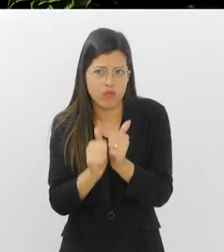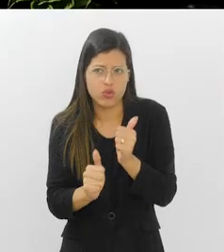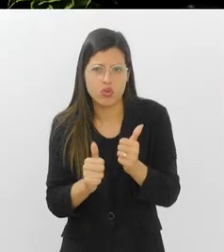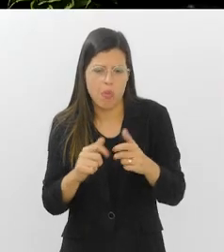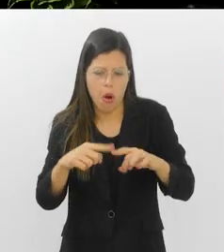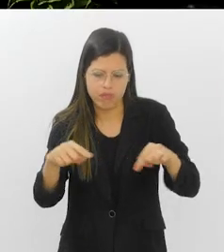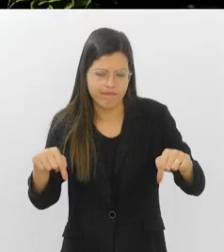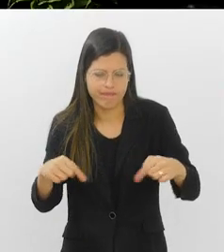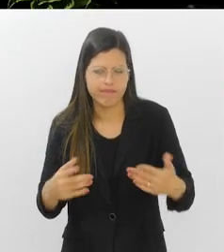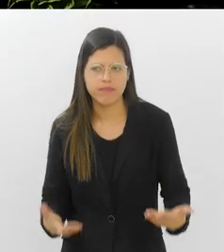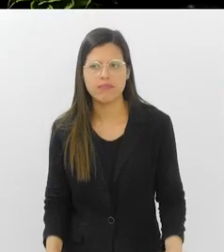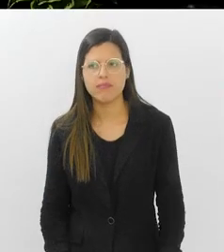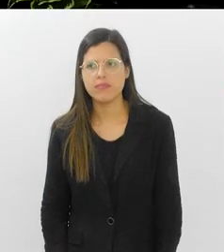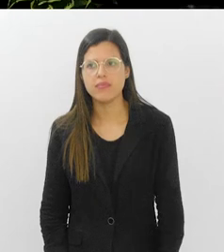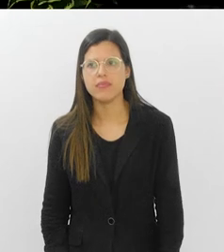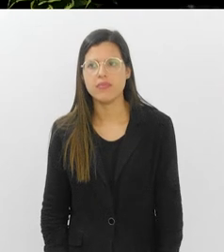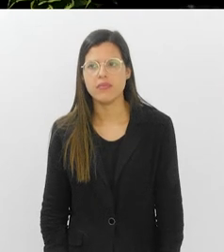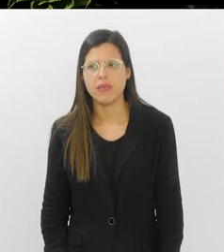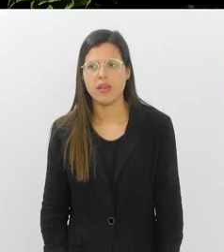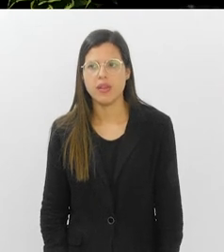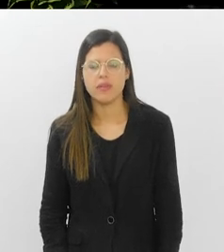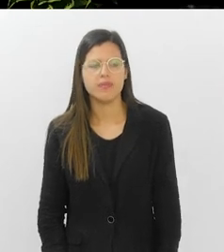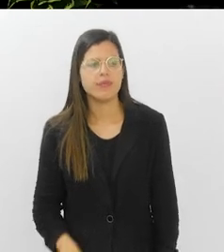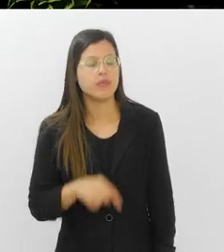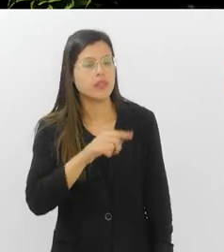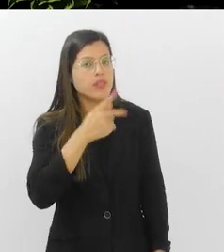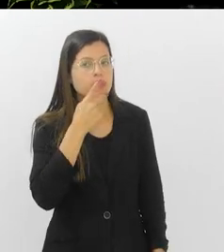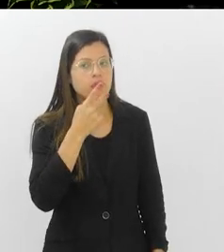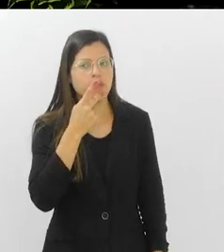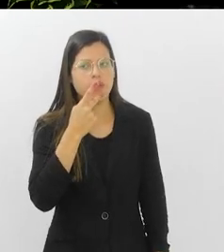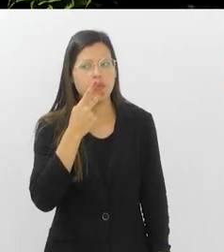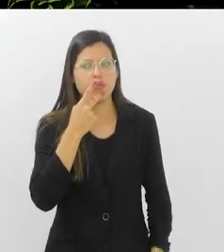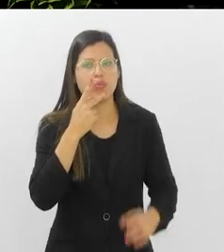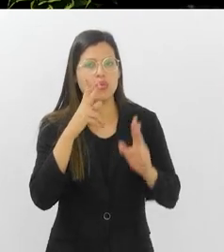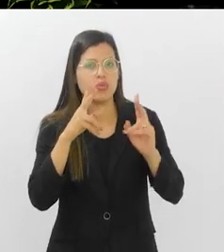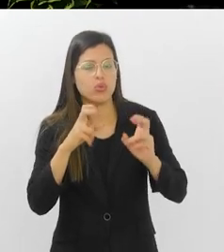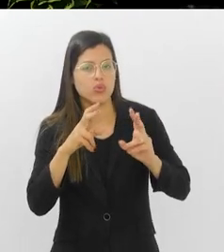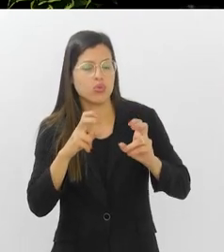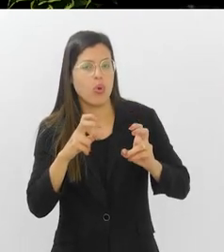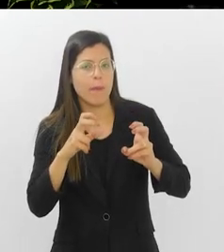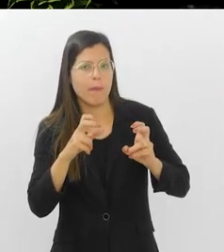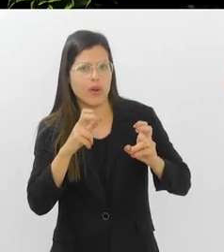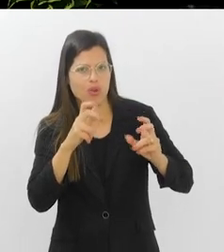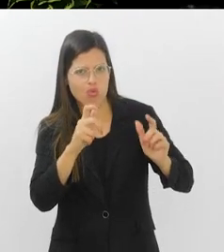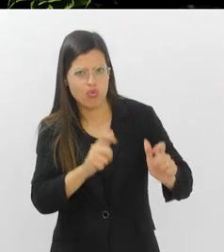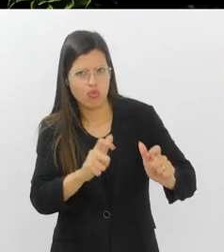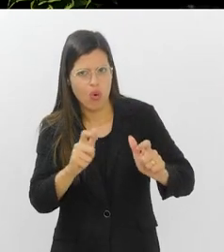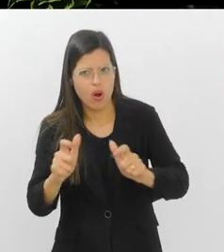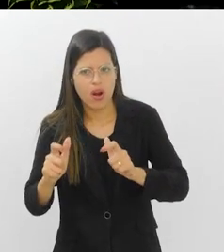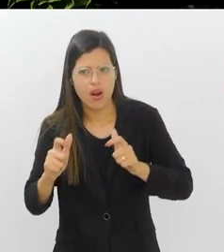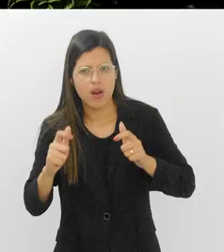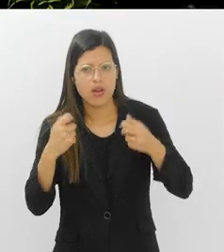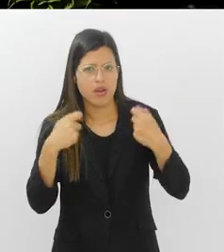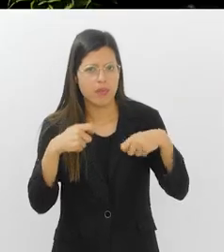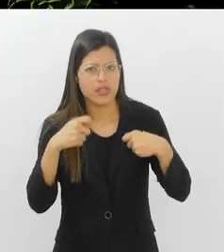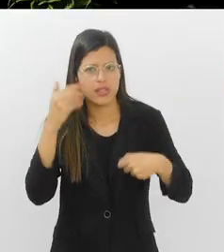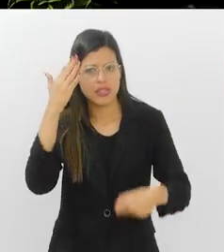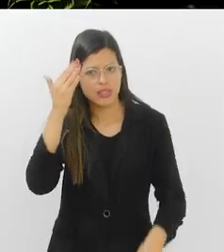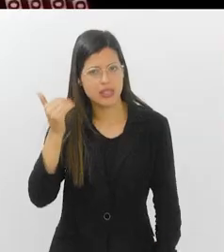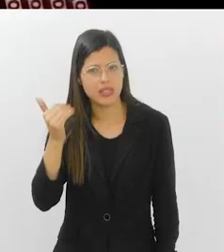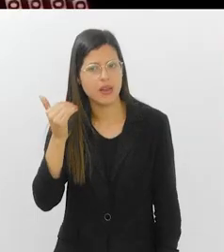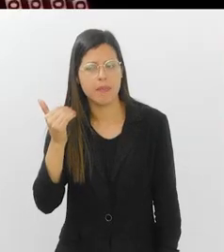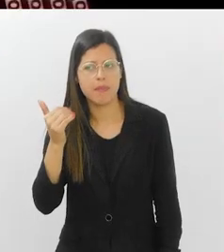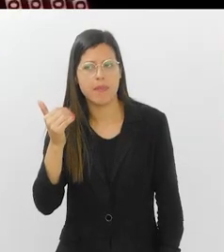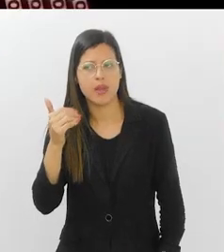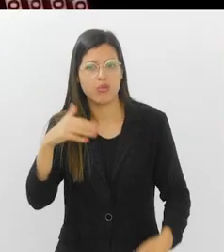né de Campo convencional E aí Eh você chegou a mencionar a posição né que você